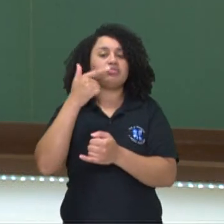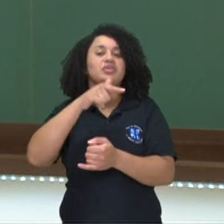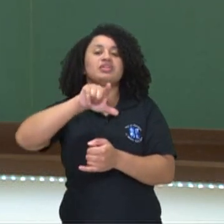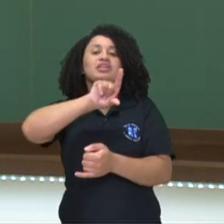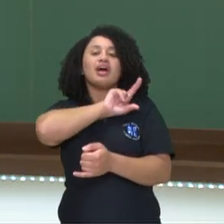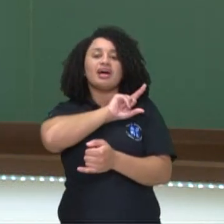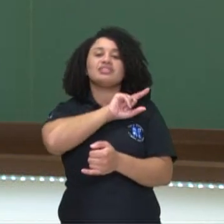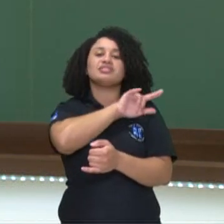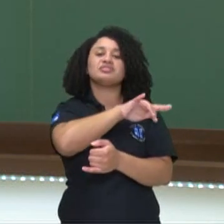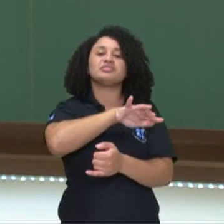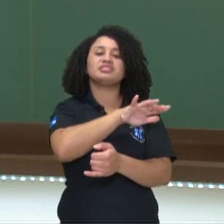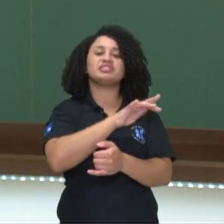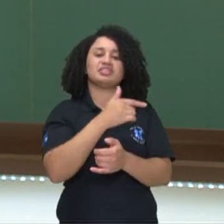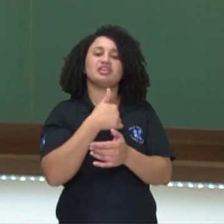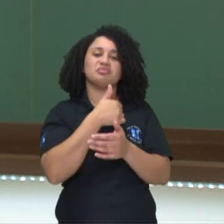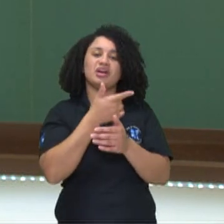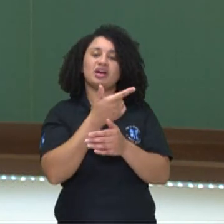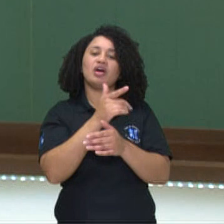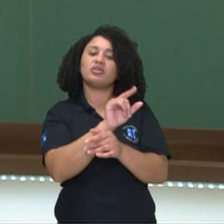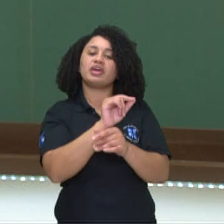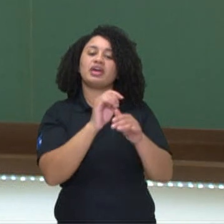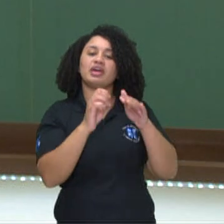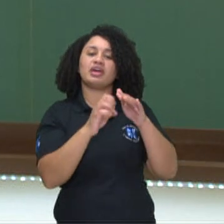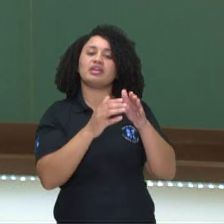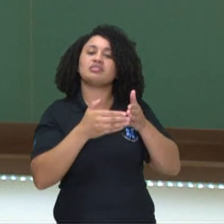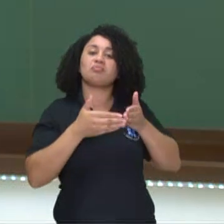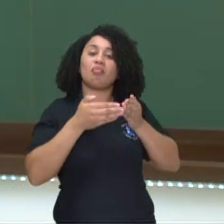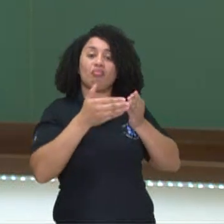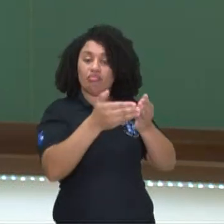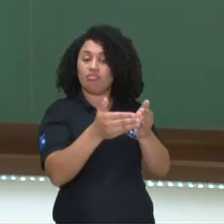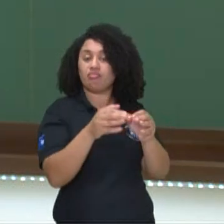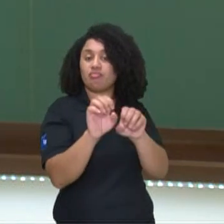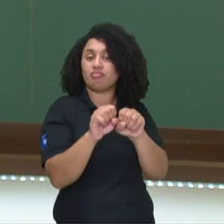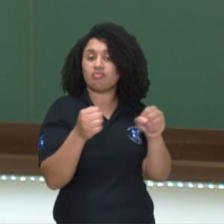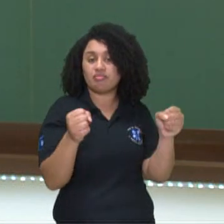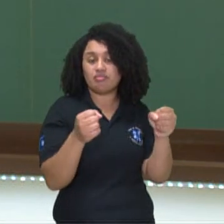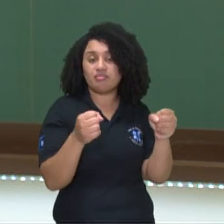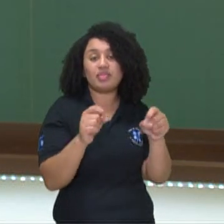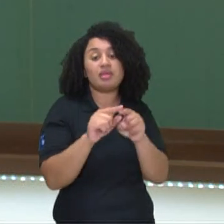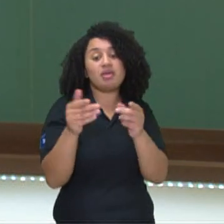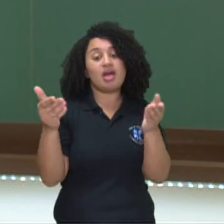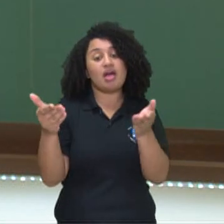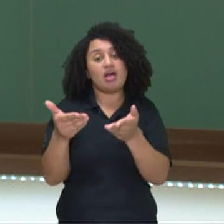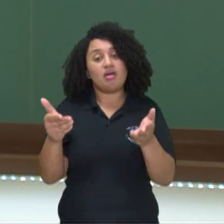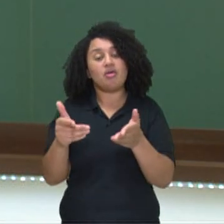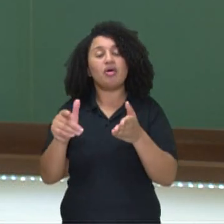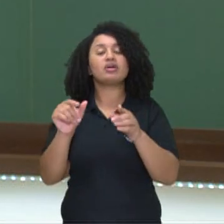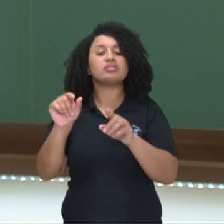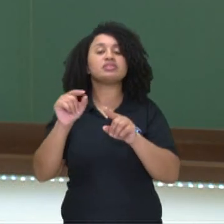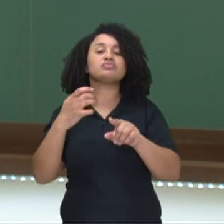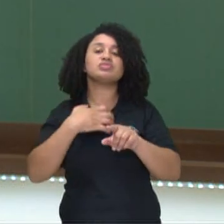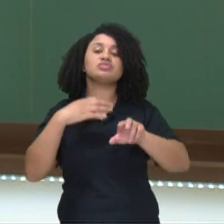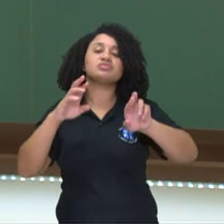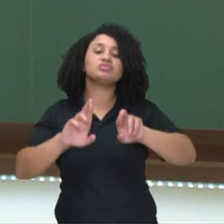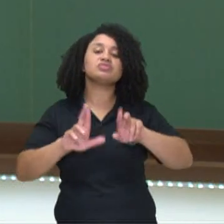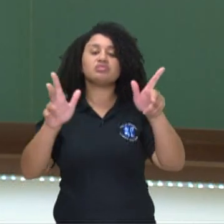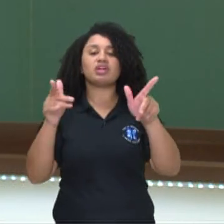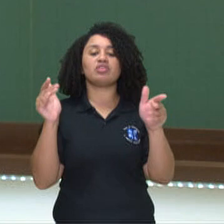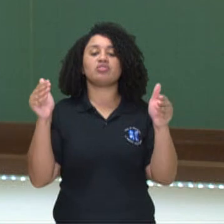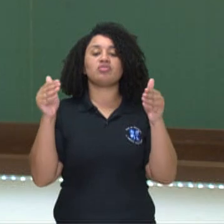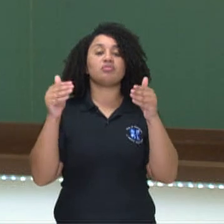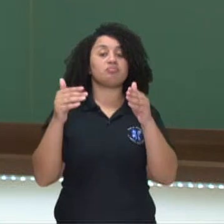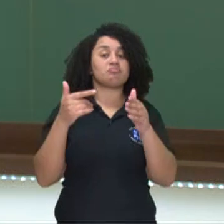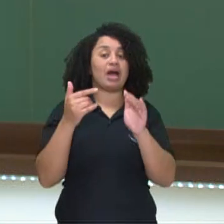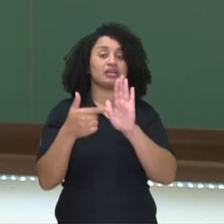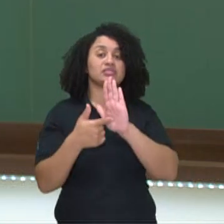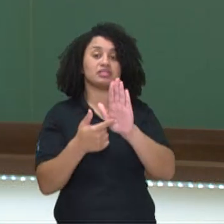antigamente no sistema monopolizador das grandes navegações, por exemplo. Mas claro que agora é um sistema muito mais intrínseco,